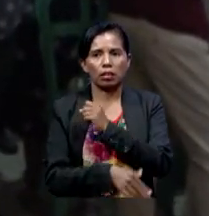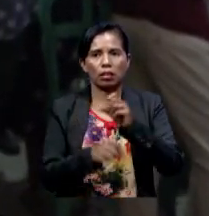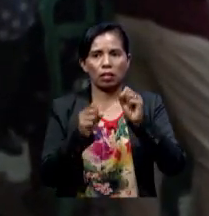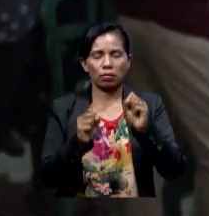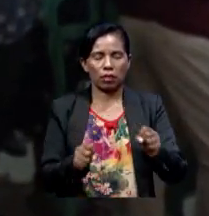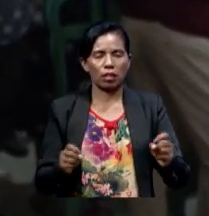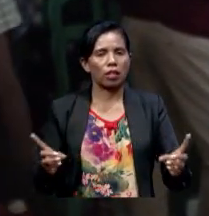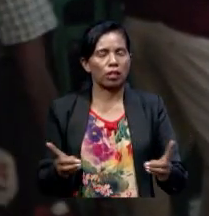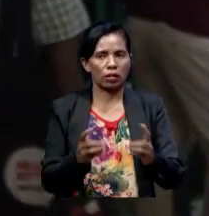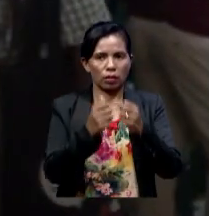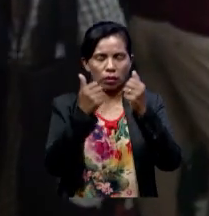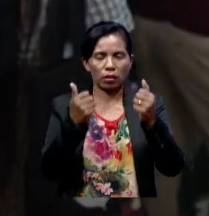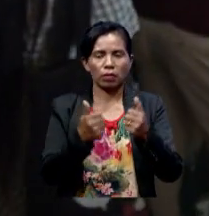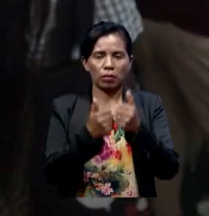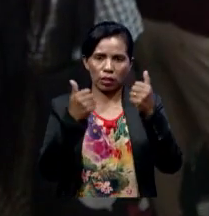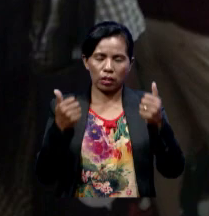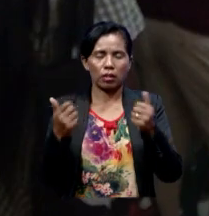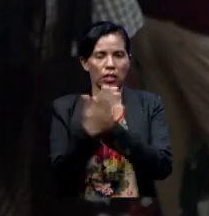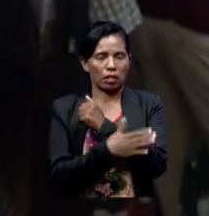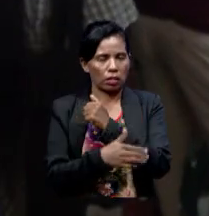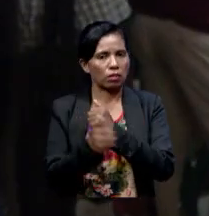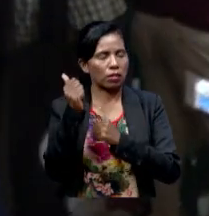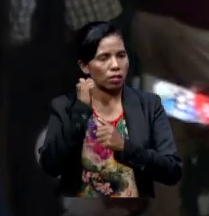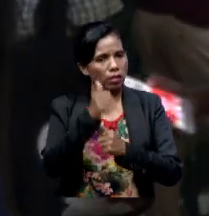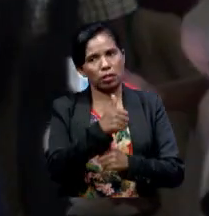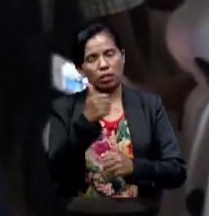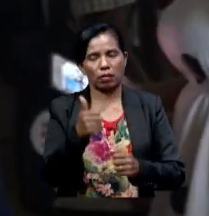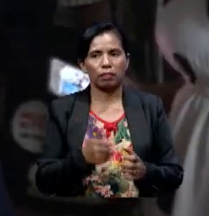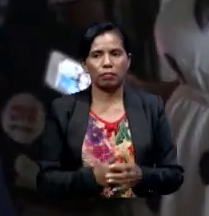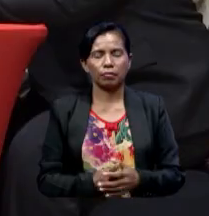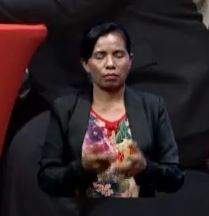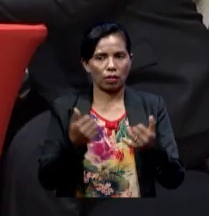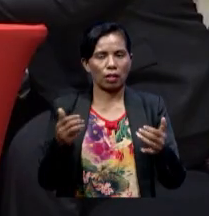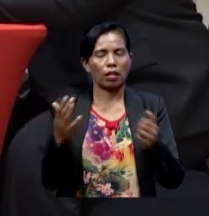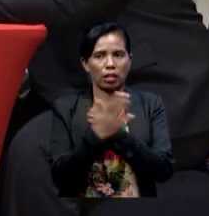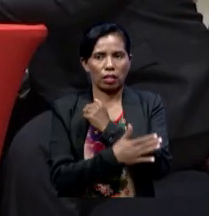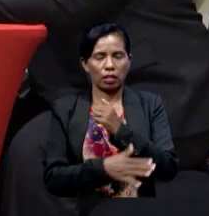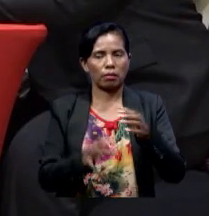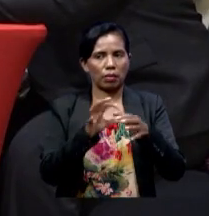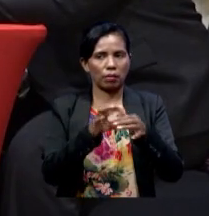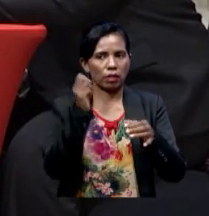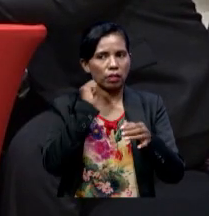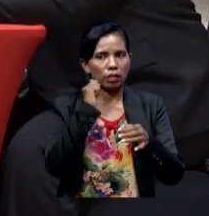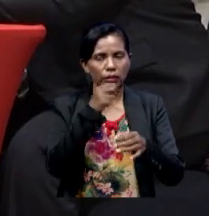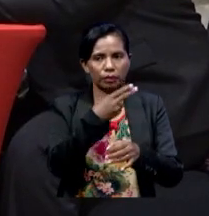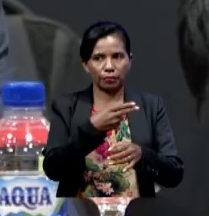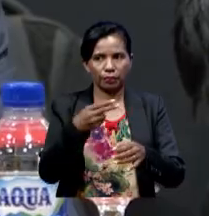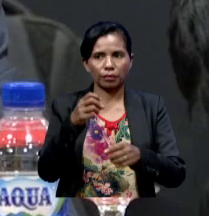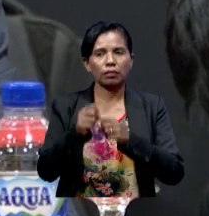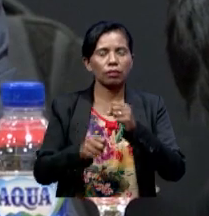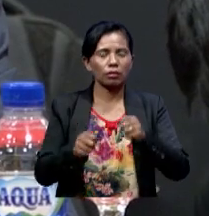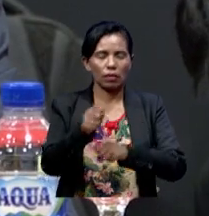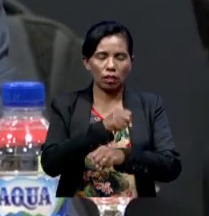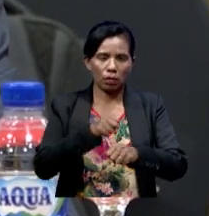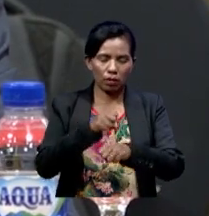dia kliuta iha nasau ASEAN siraselu. Dadaung ne nasau membro ASEAN hanesan Indonesia, Singapura,